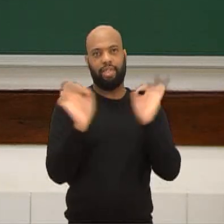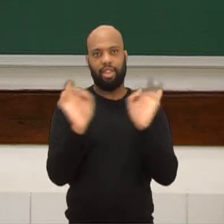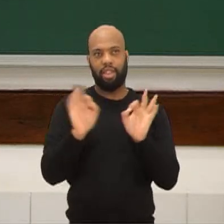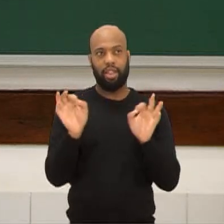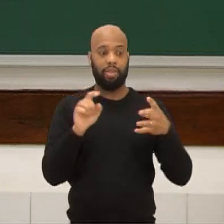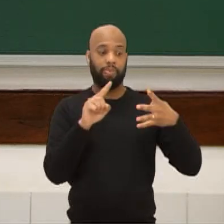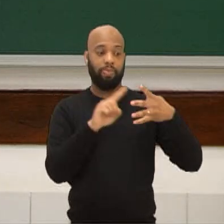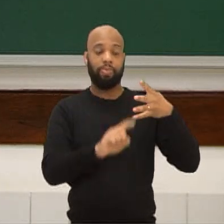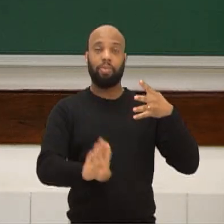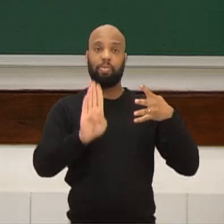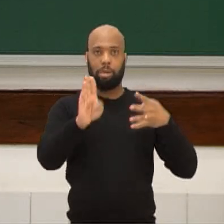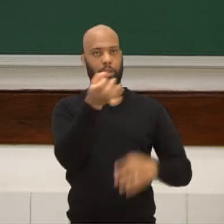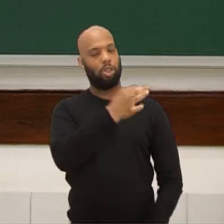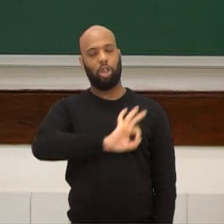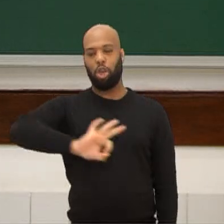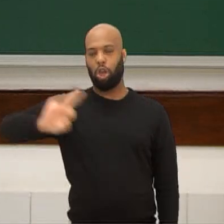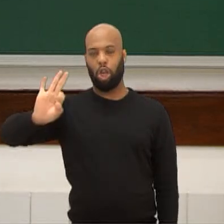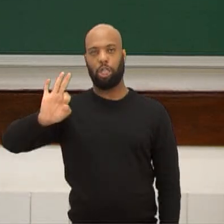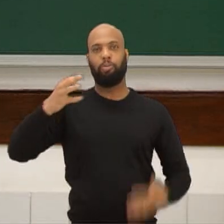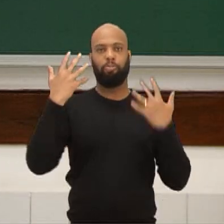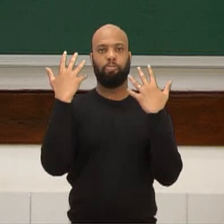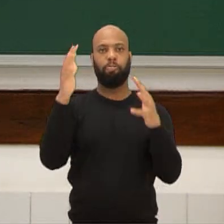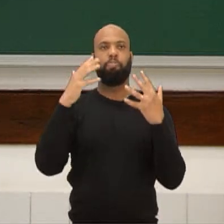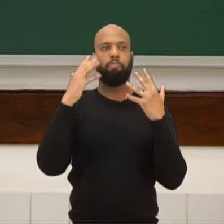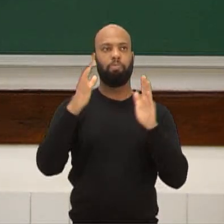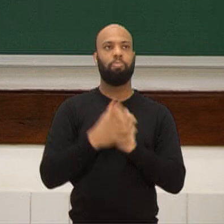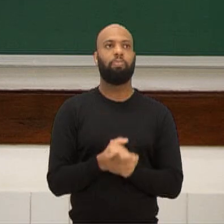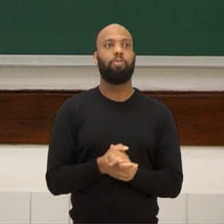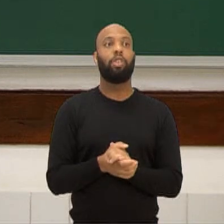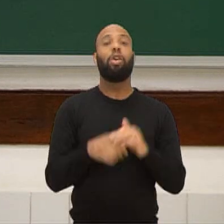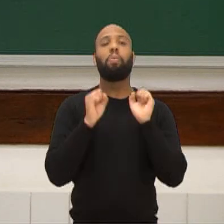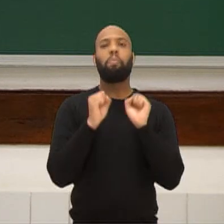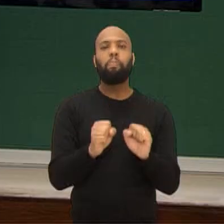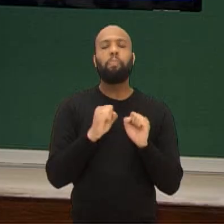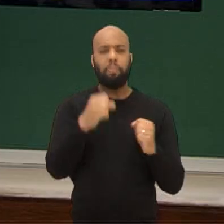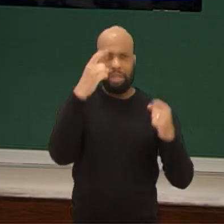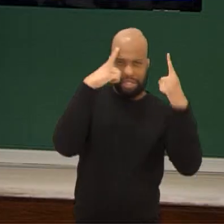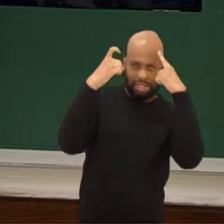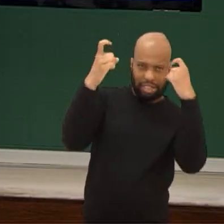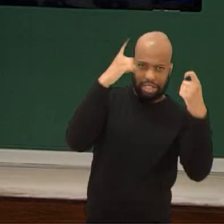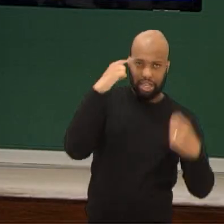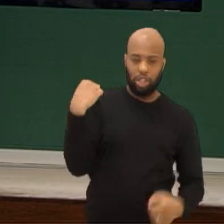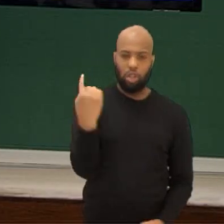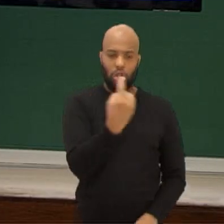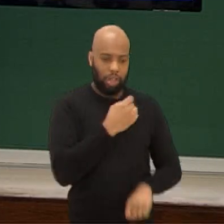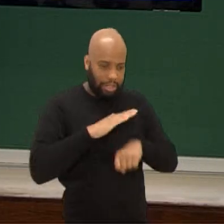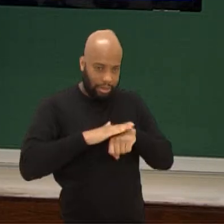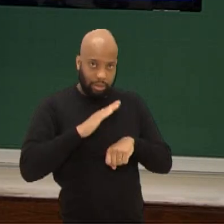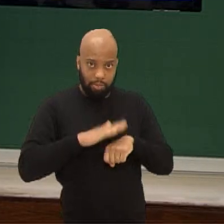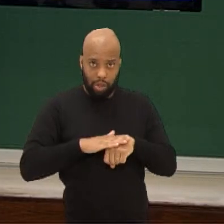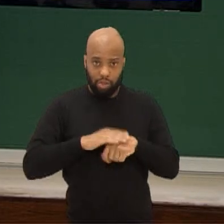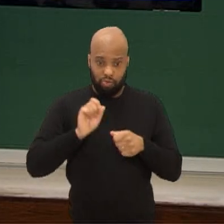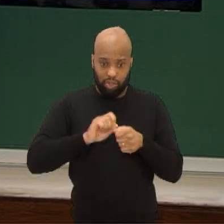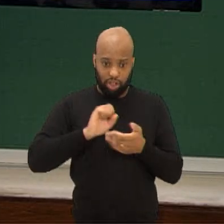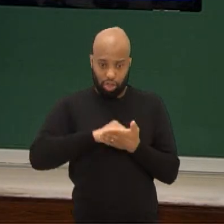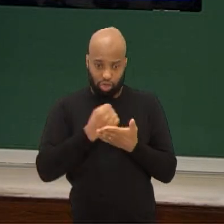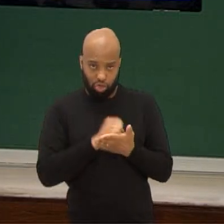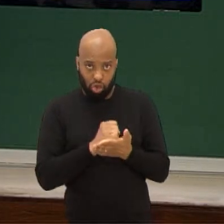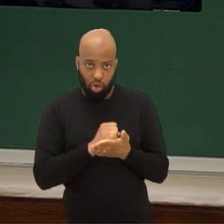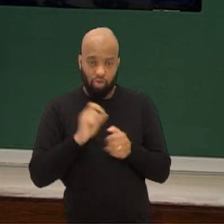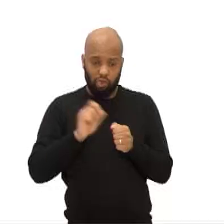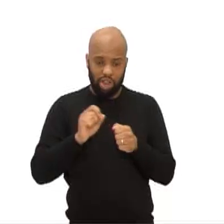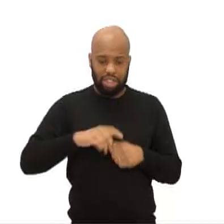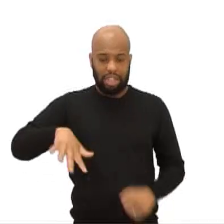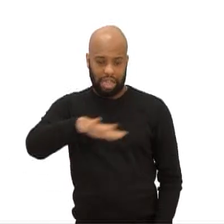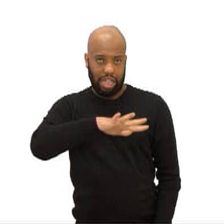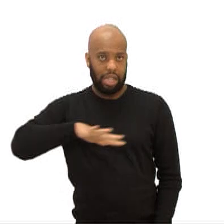alternativa B, ótimo, está certíssimo. Podemos criar nossos próprios jogos e praticar no nosso espaço, não